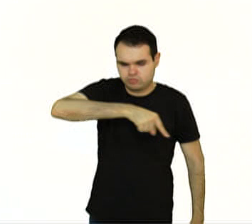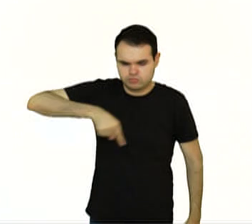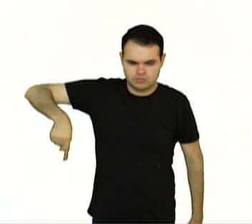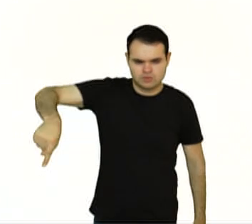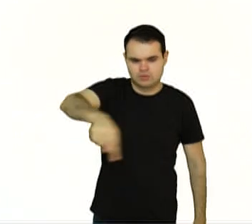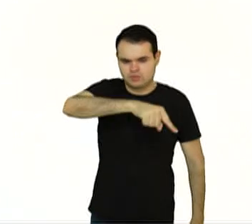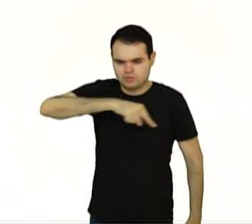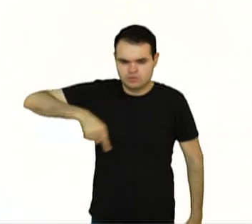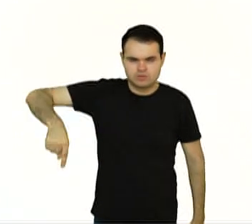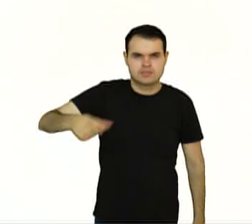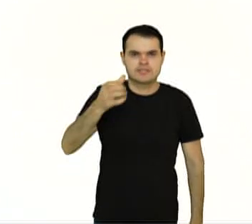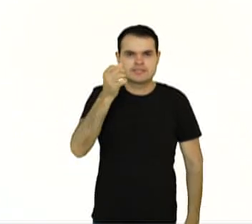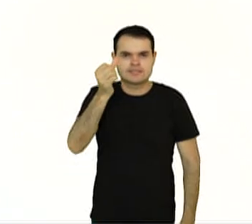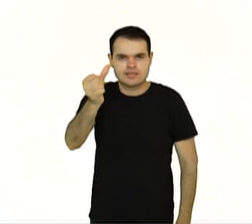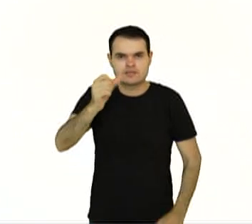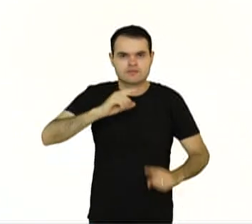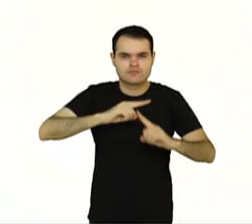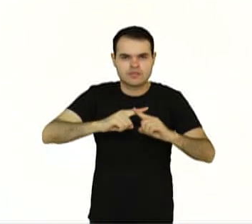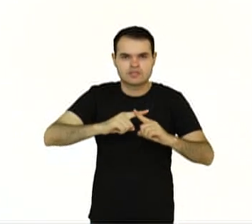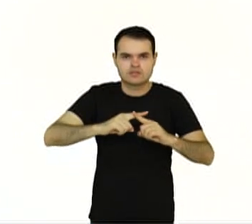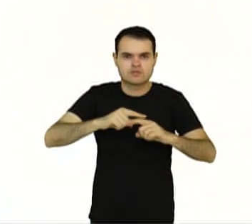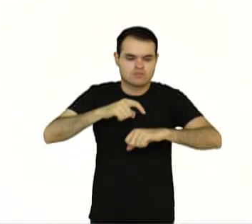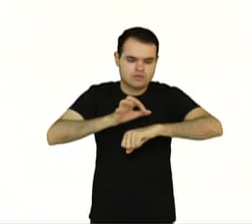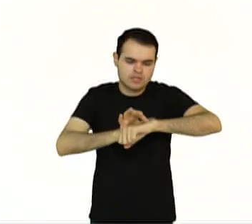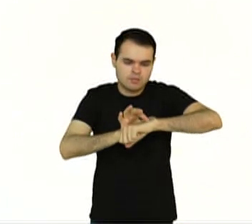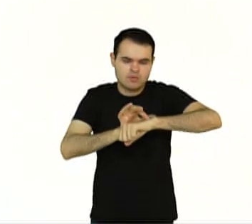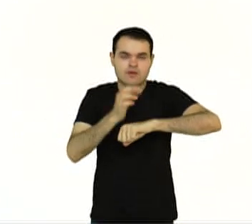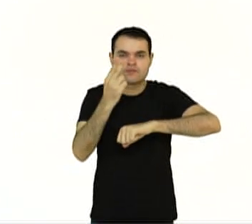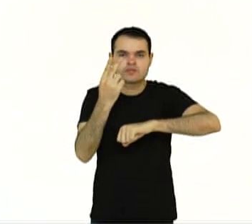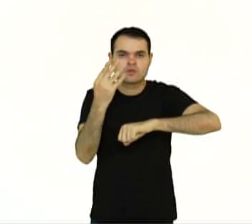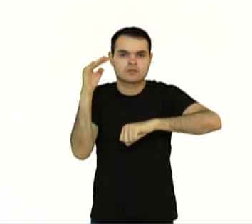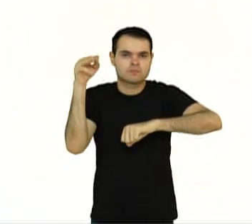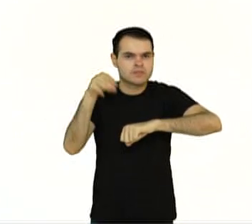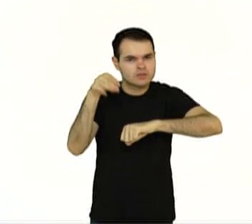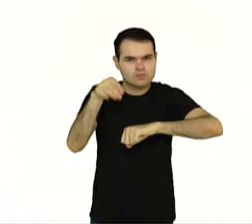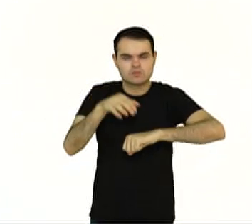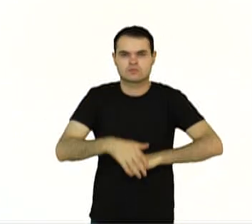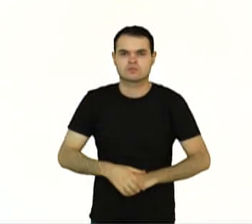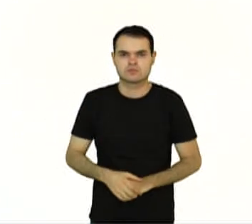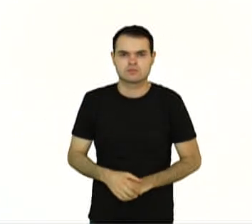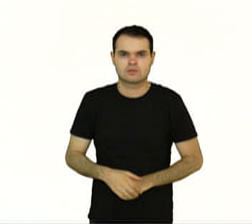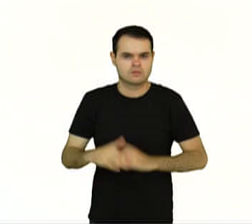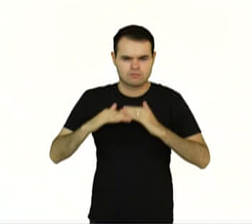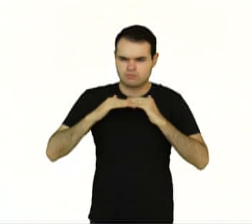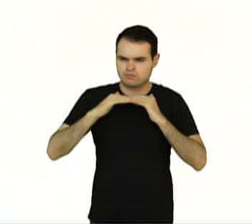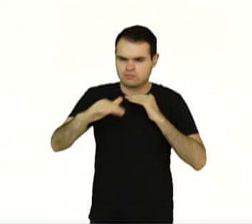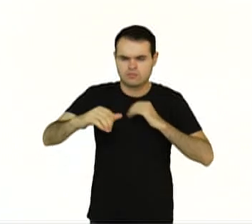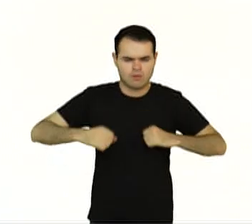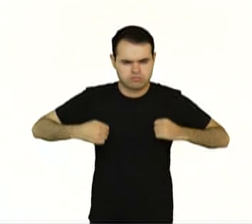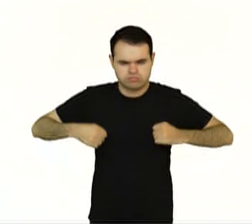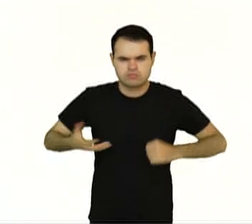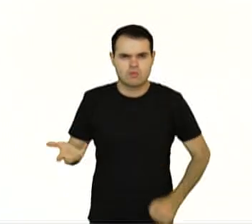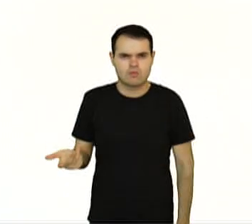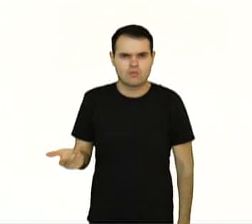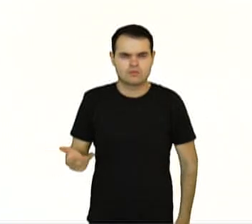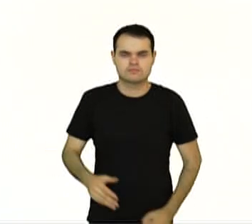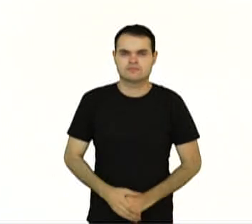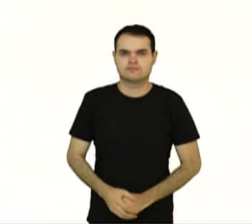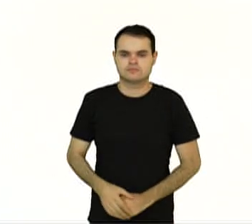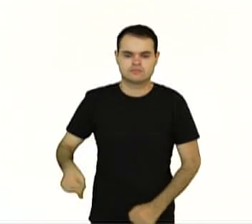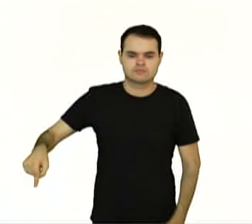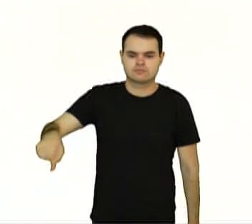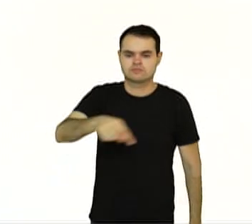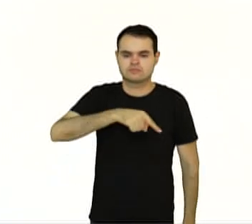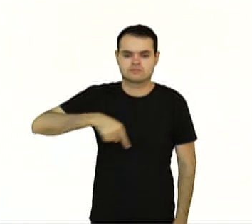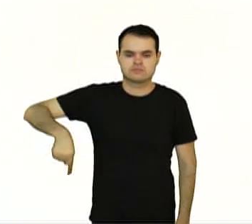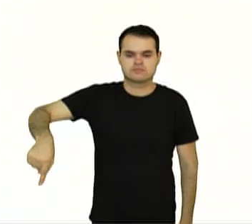em 24 minutos, mantendo velocidade constante. Quantas voltas ele dará